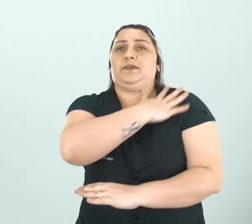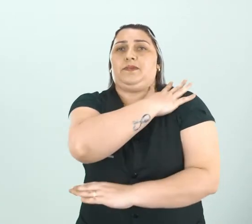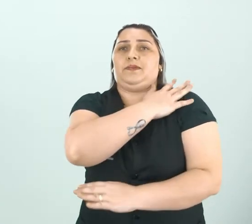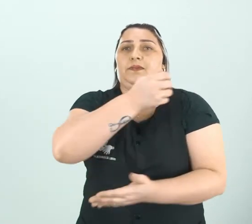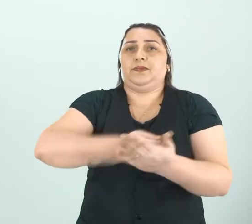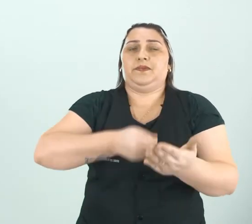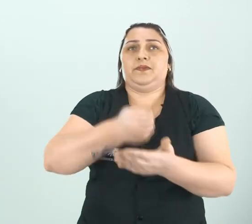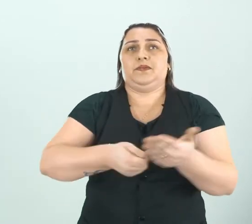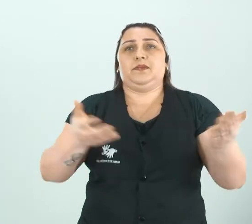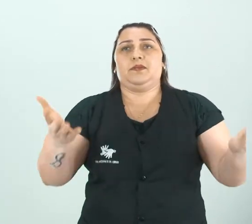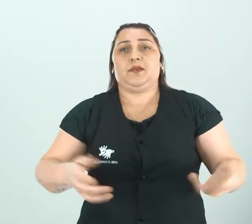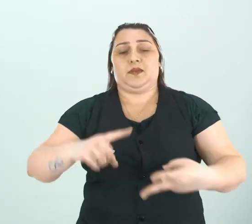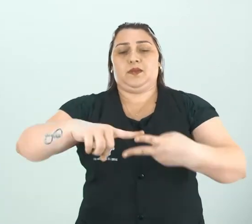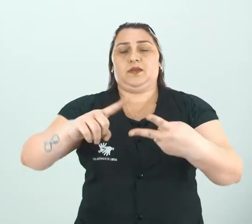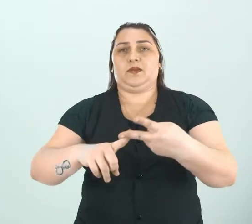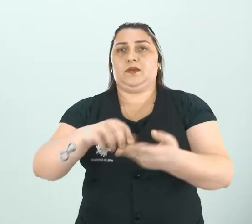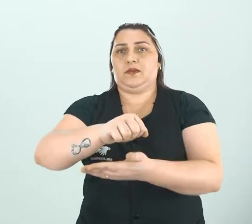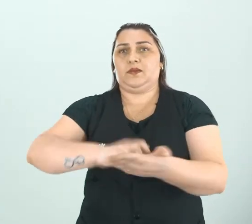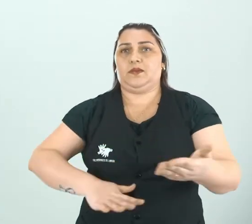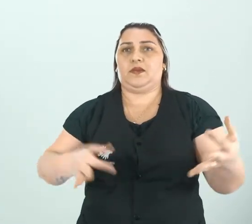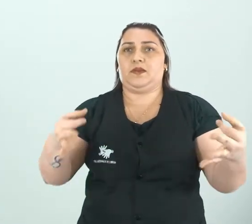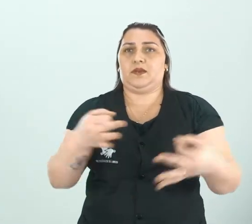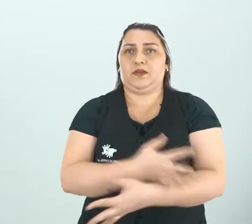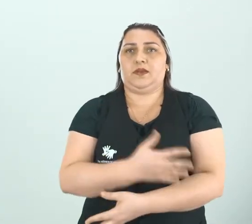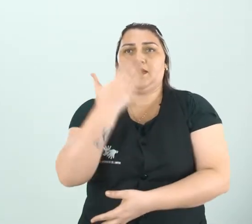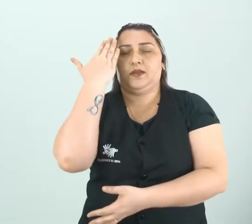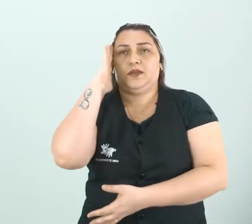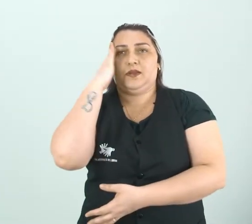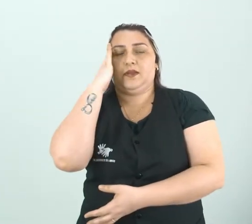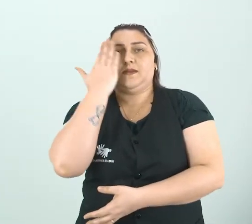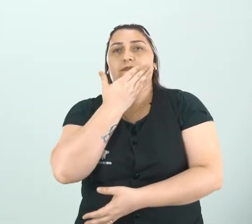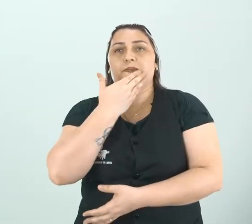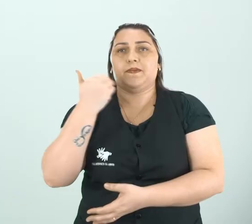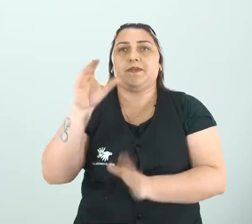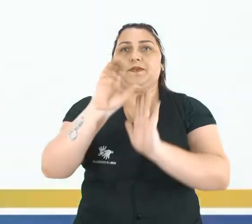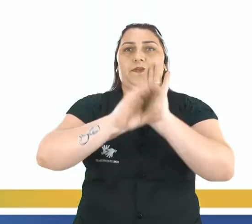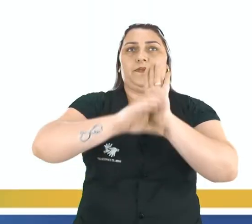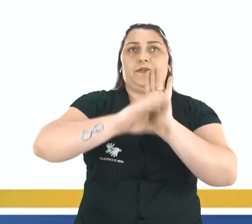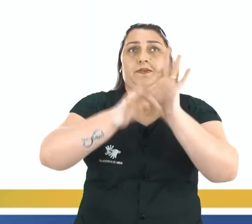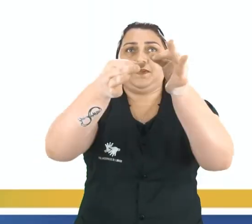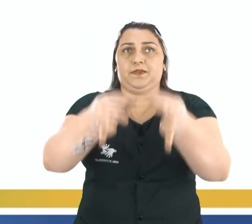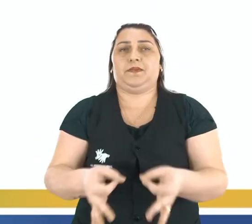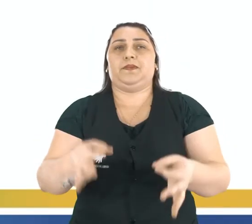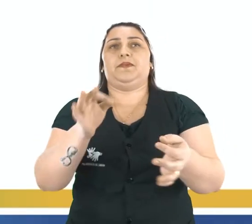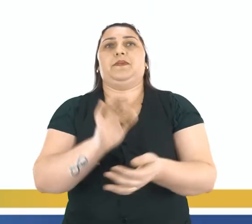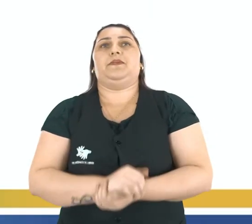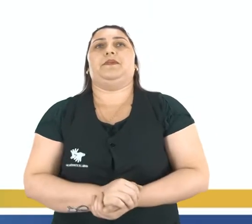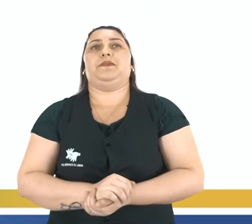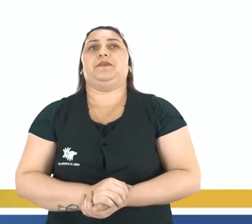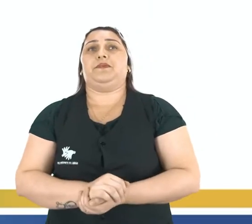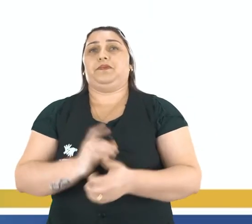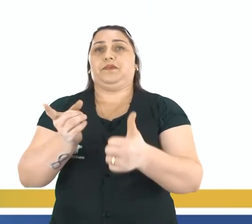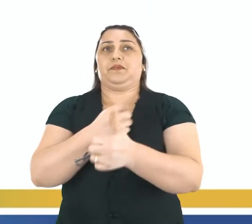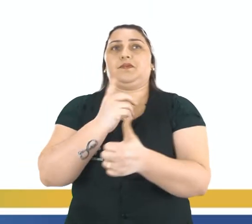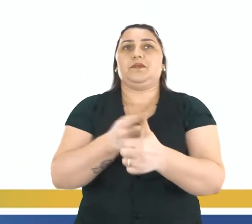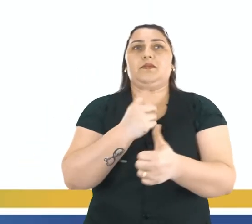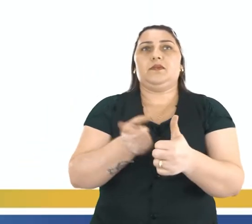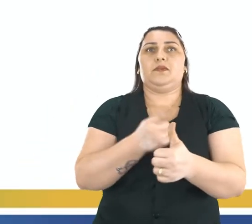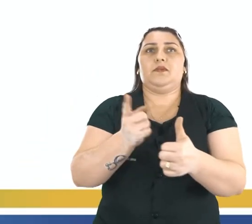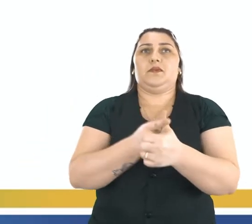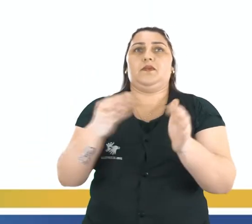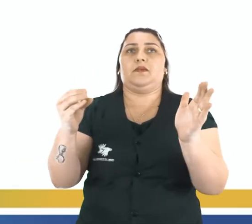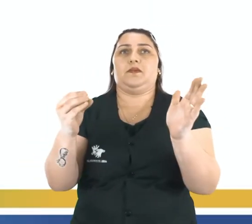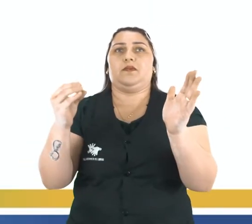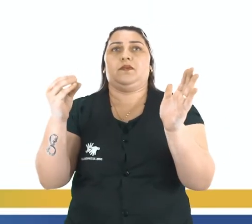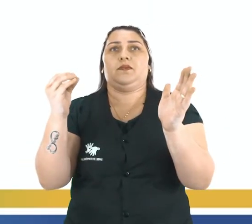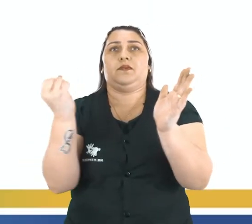militar. Vamos agora fazer duas questões rapidamente para a gente tentar entender melhor este conteúdo, certo? Observem aí, primeira questão. O tipo